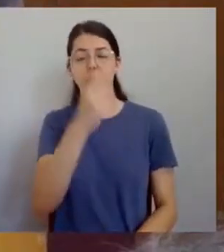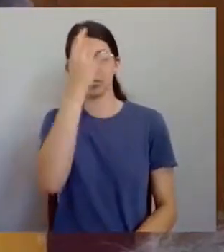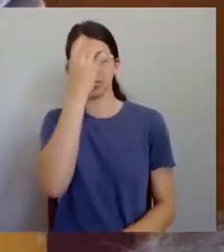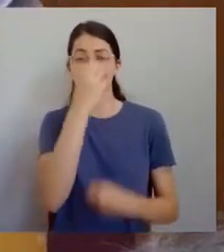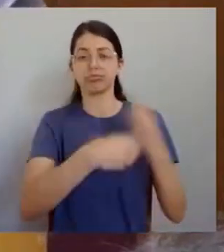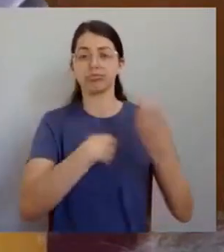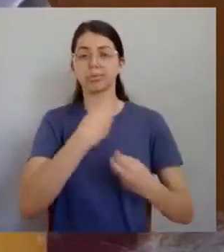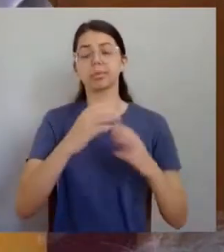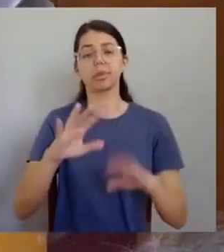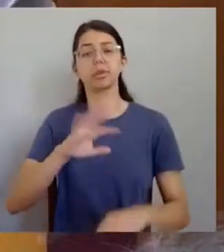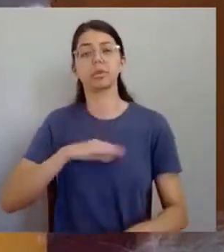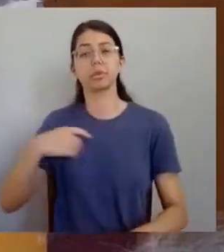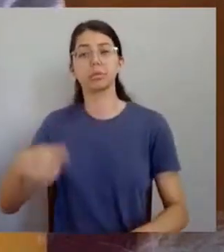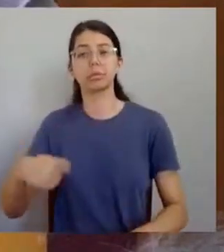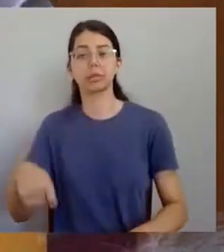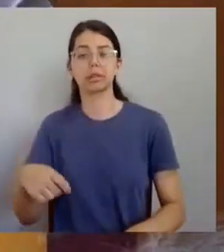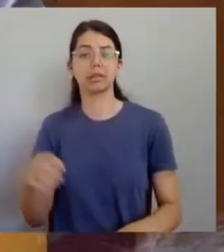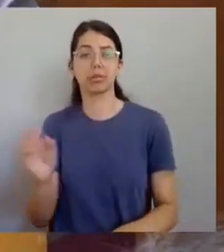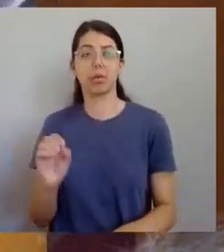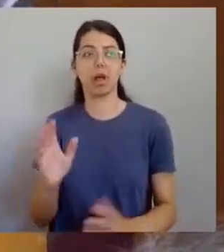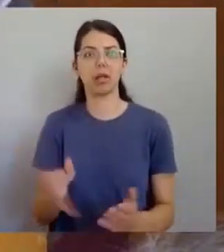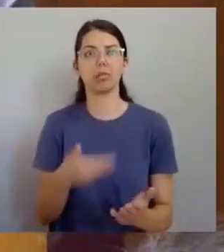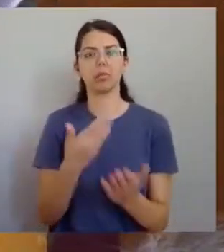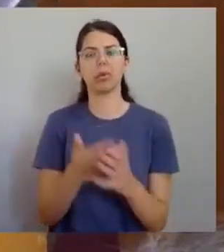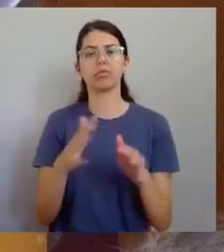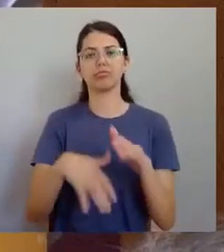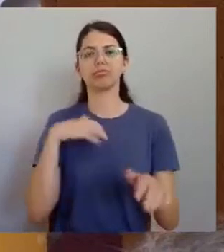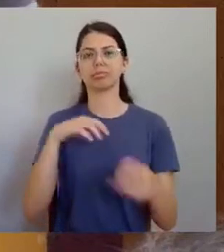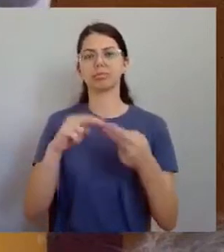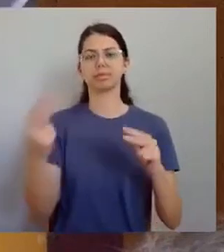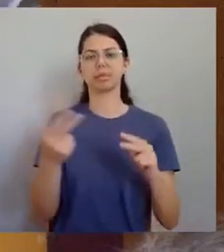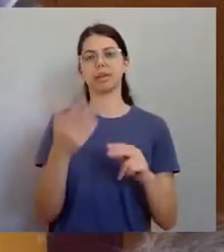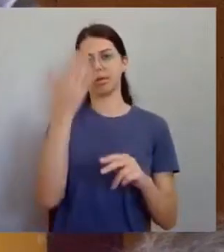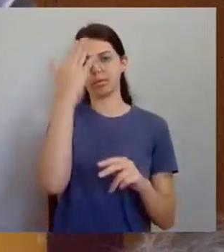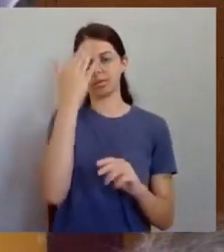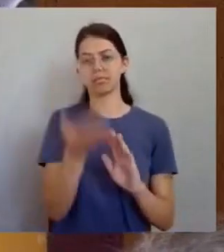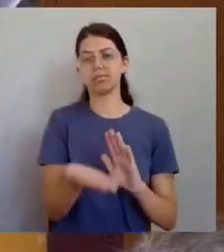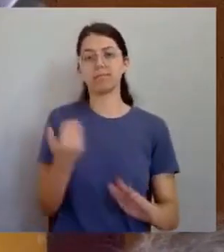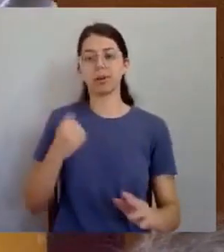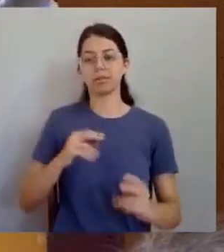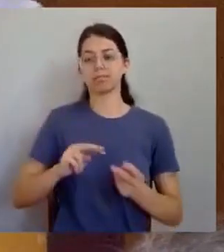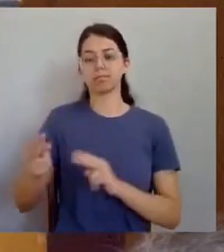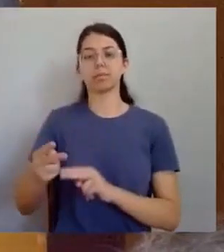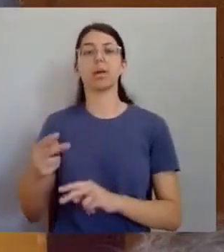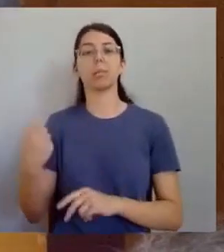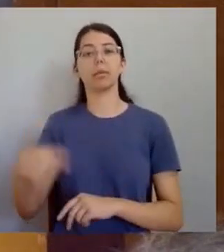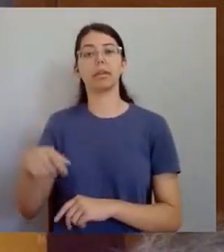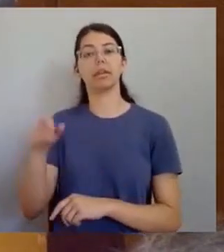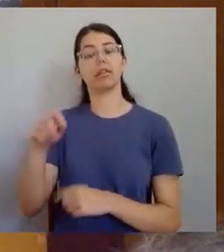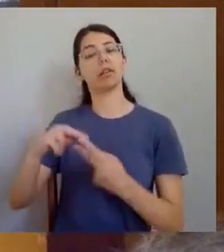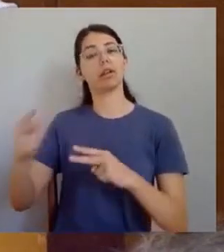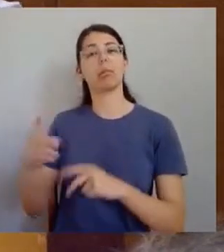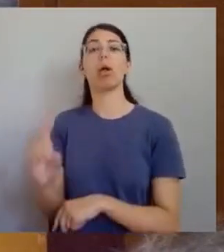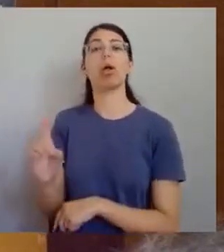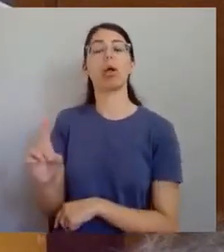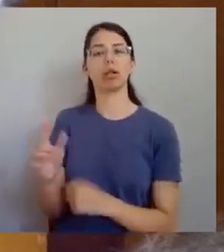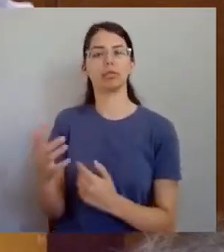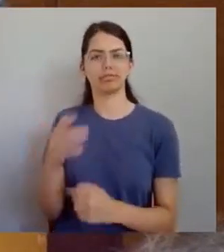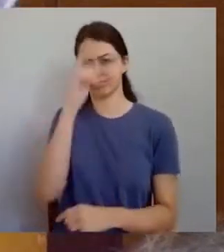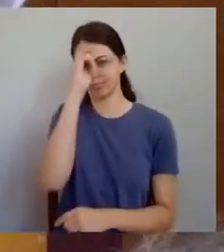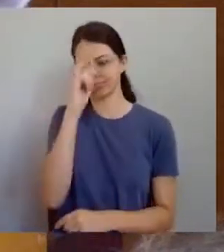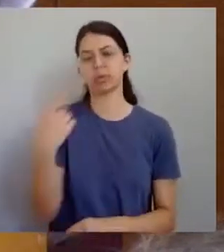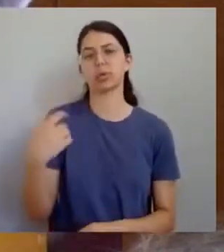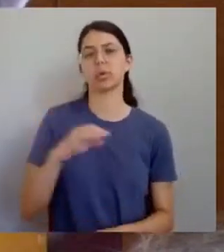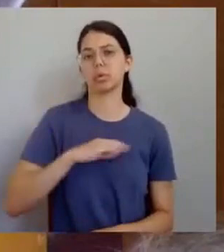eu creio que numa proposta que retira competências à Assembleia Municipal para as concentrar no Presidente da Câmara, eu respeito que o Sr. Presidente tenha uma agenda, obviamente,